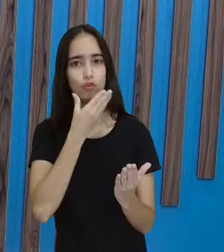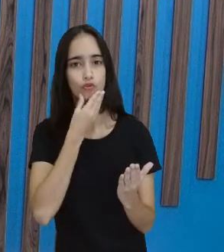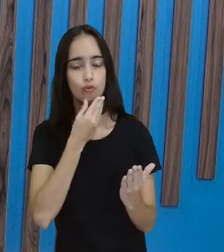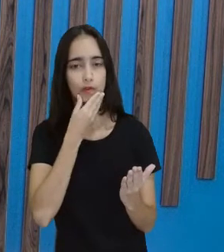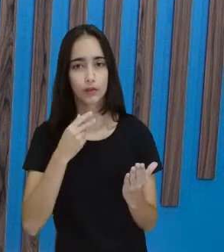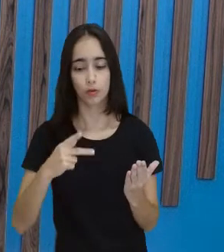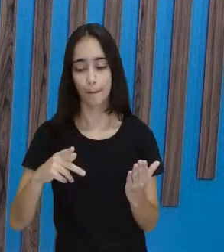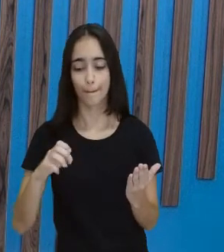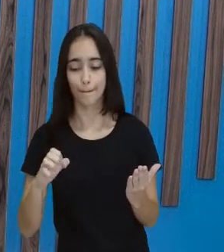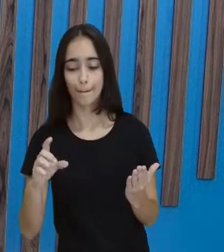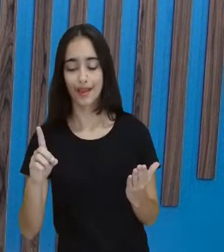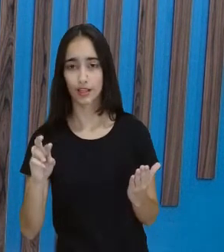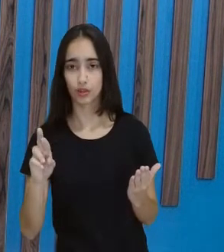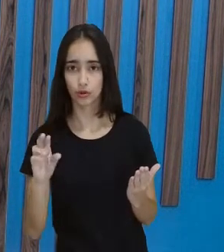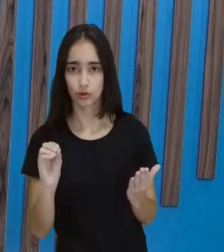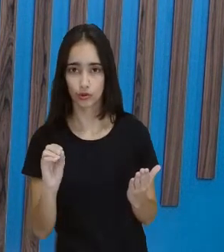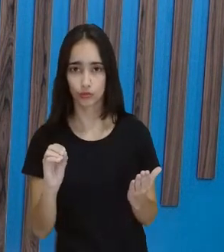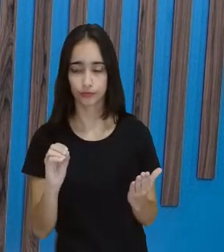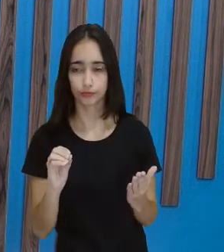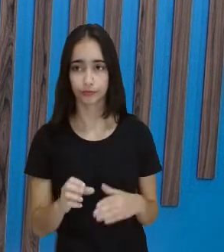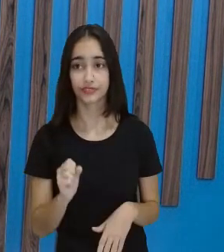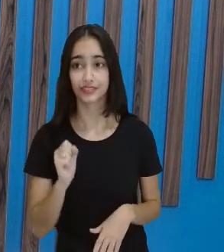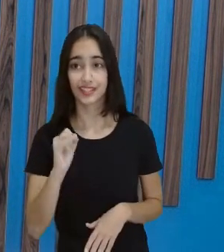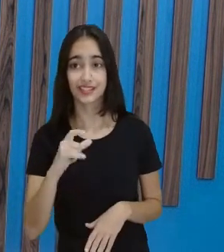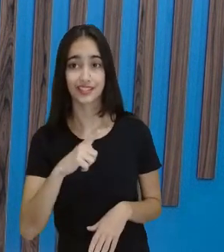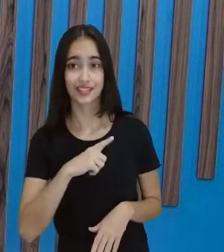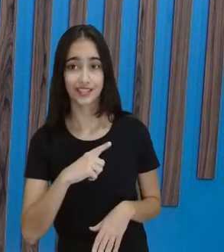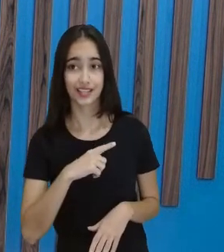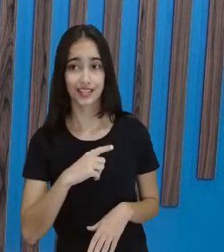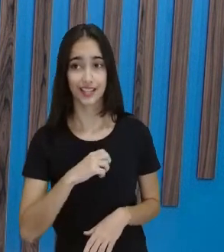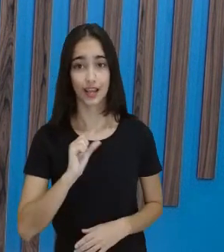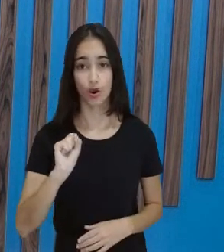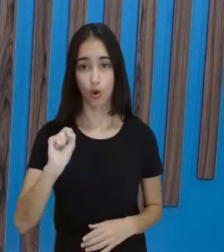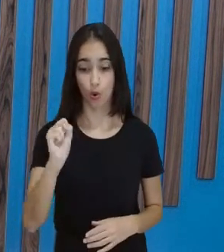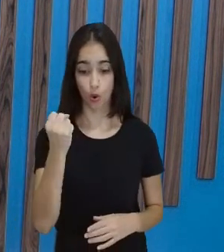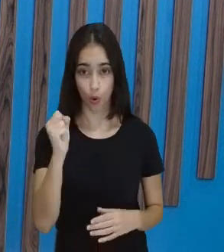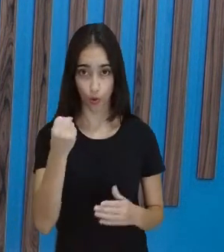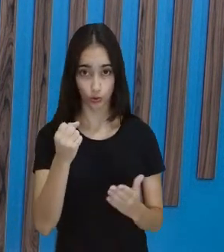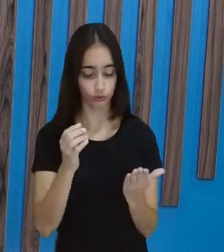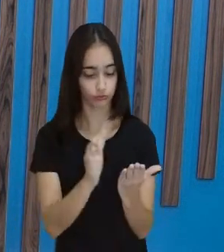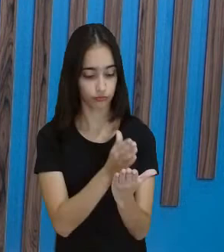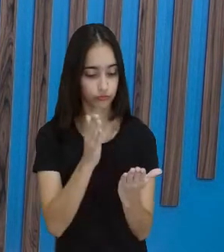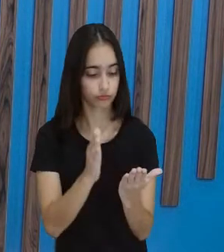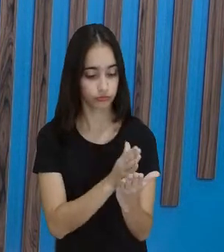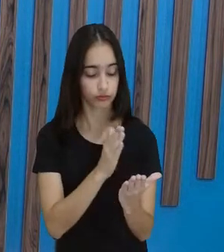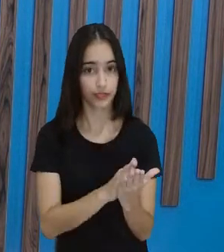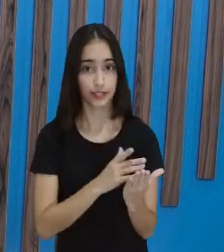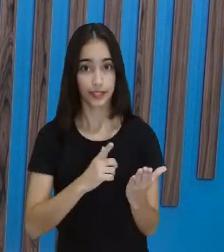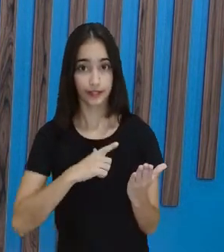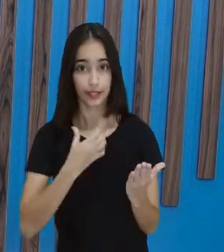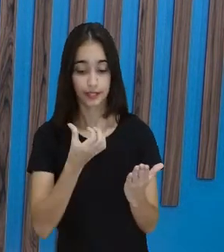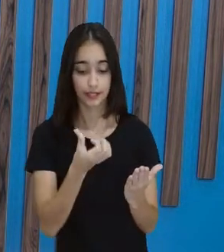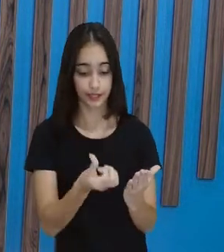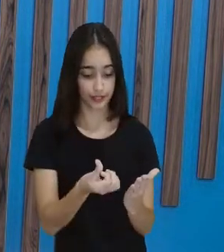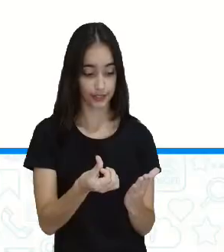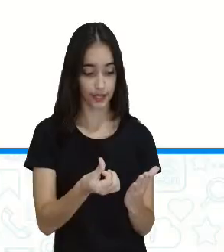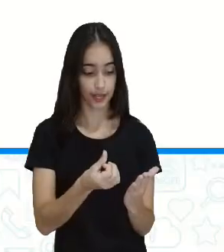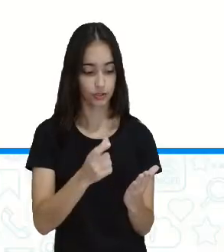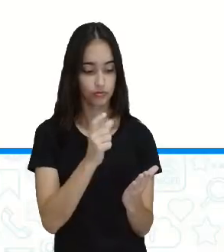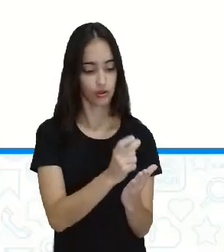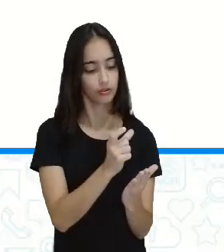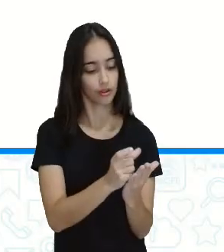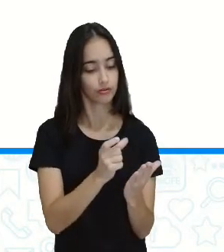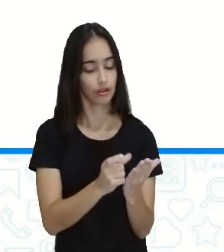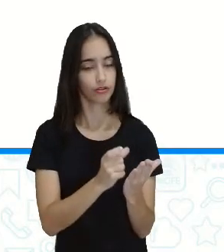em cada página tem 6 figurinhas, qual o total de figurinhas? Fica fácil, né? Você poderia fazer